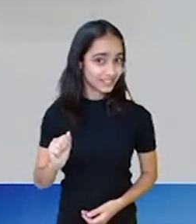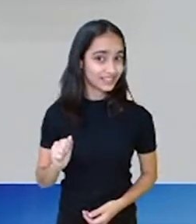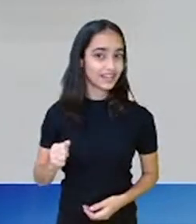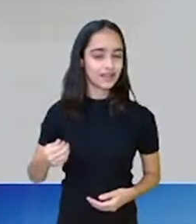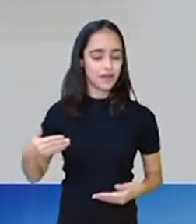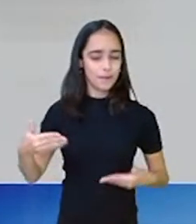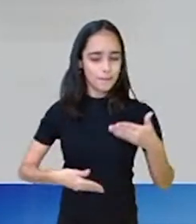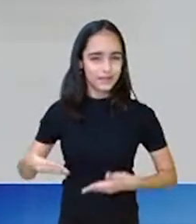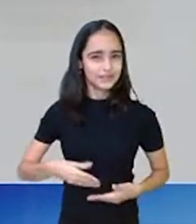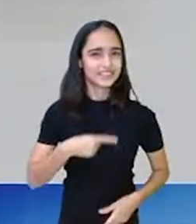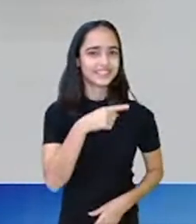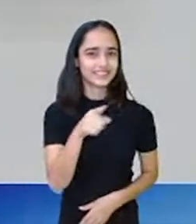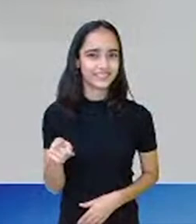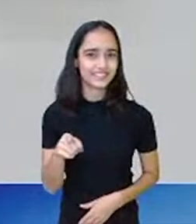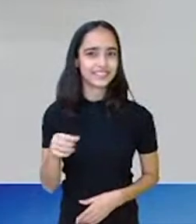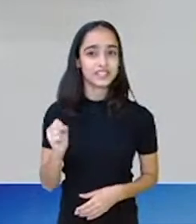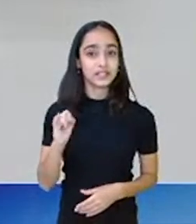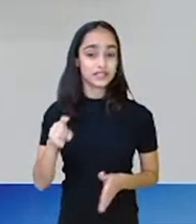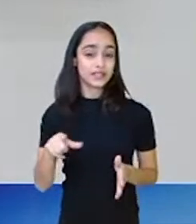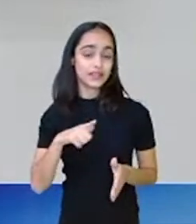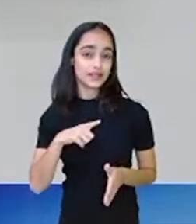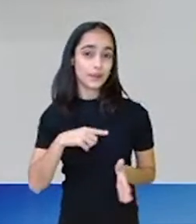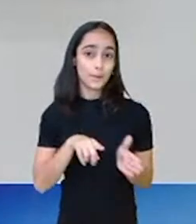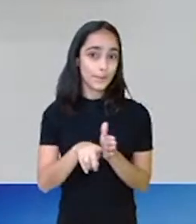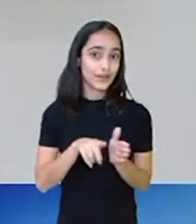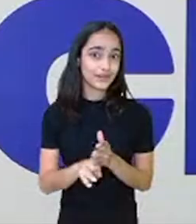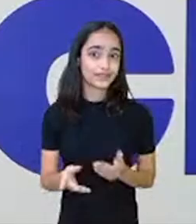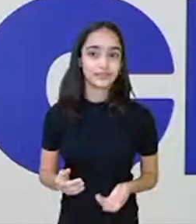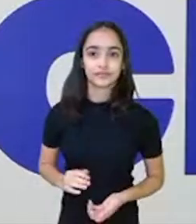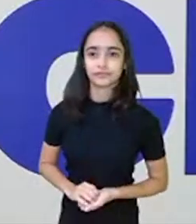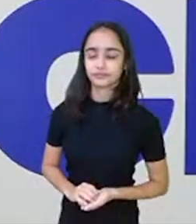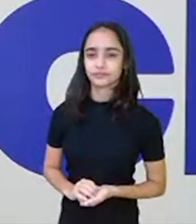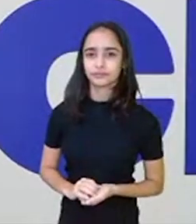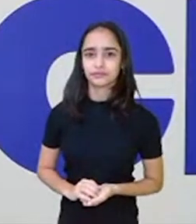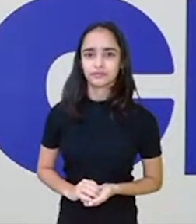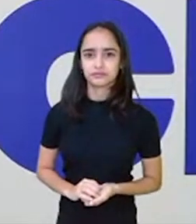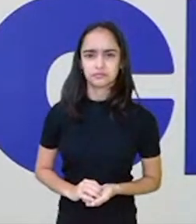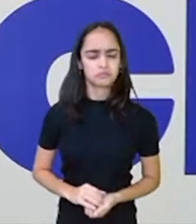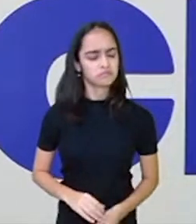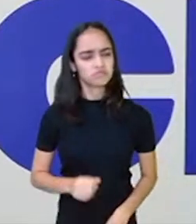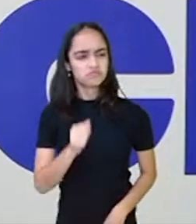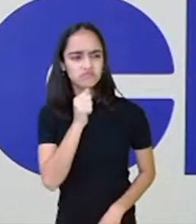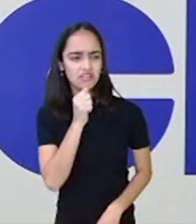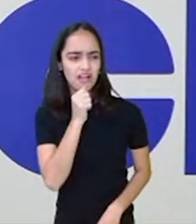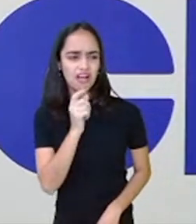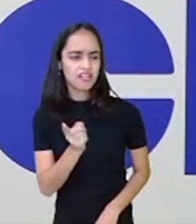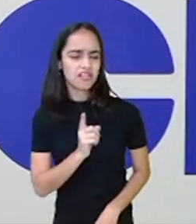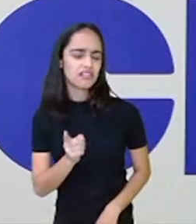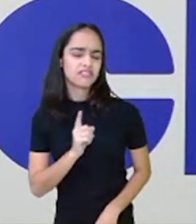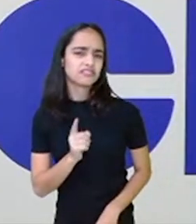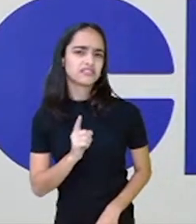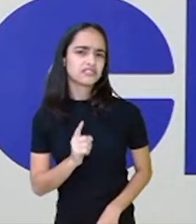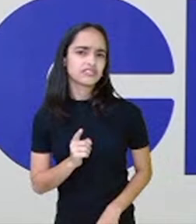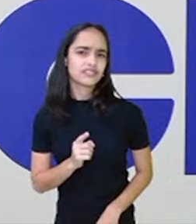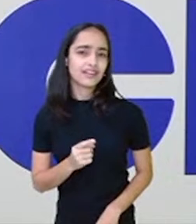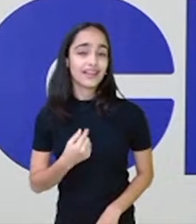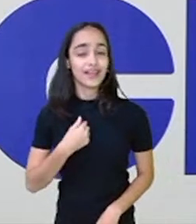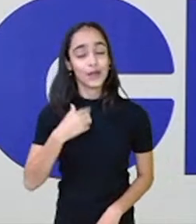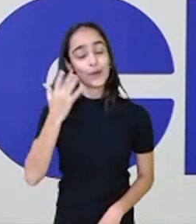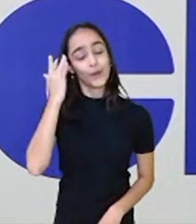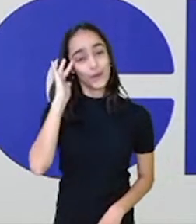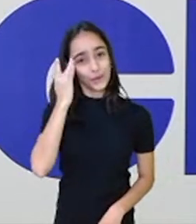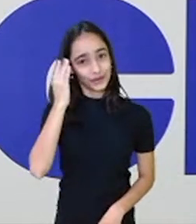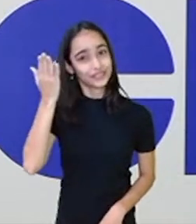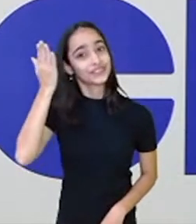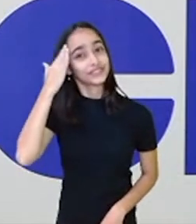já entenderam, se tem alguma pergunta, professora Márcia. Por enquanto não tem pergunta nenhuma, então eu acho que eles estão compreendendo,